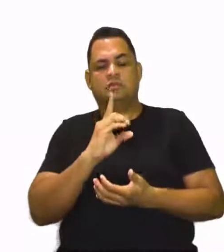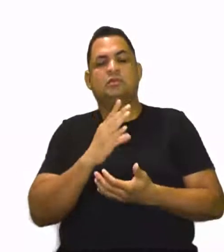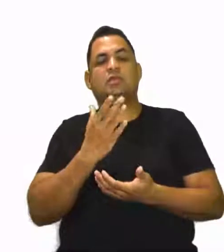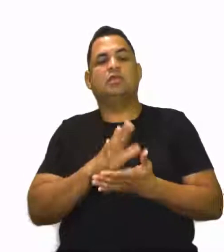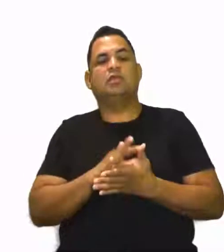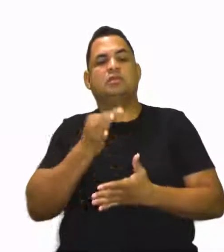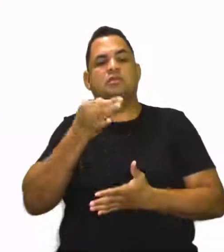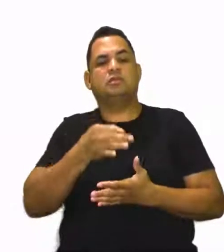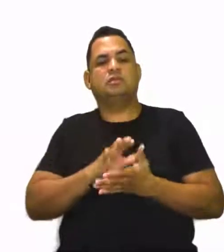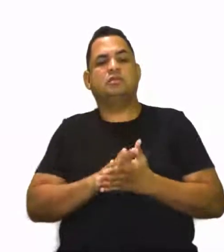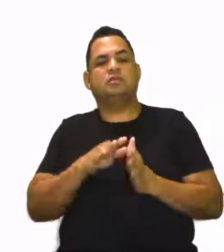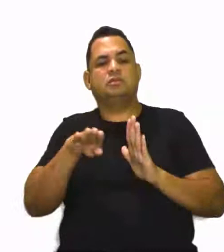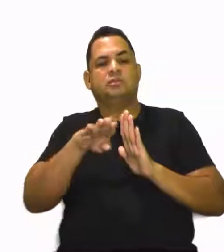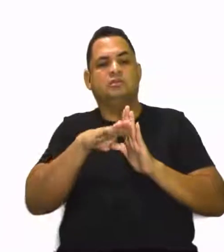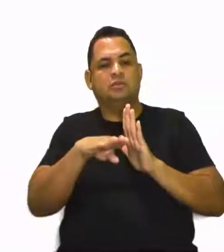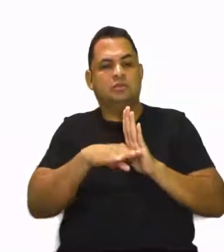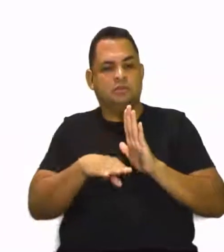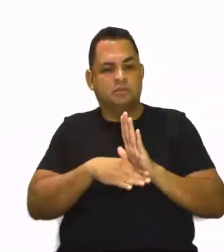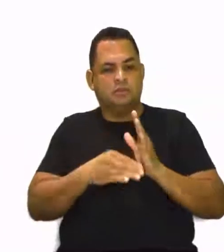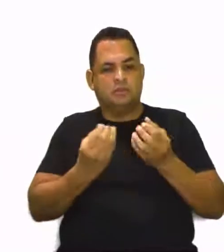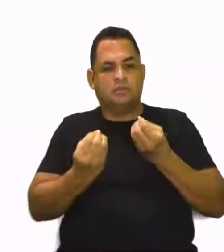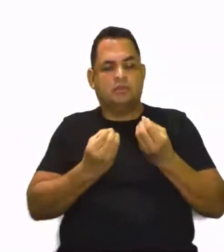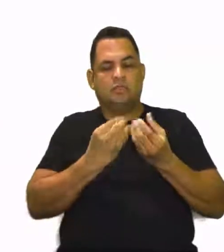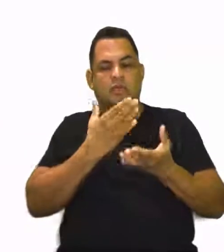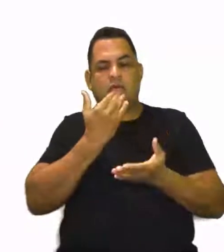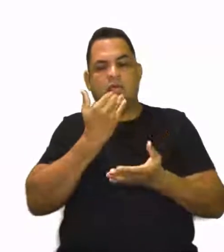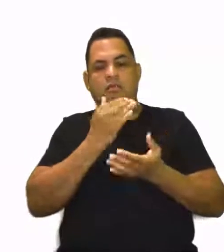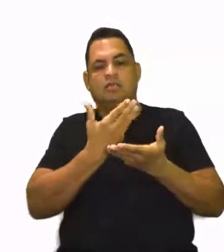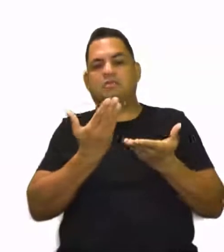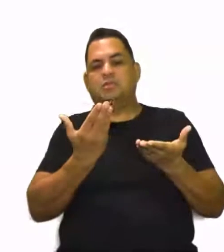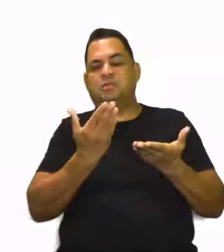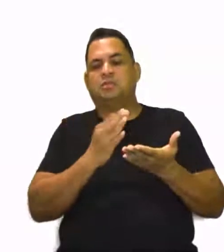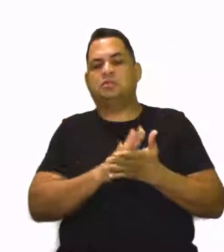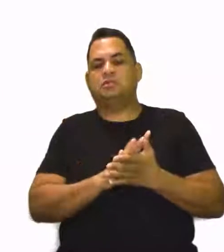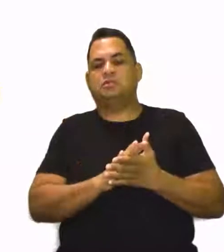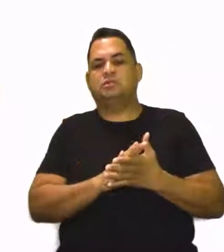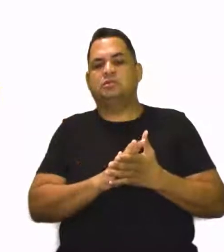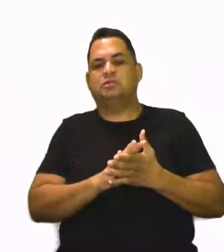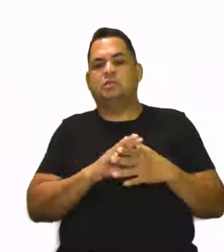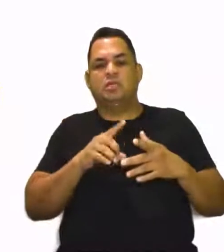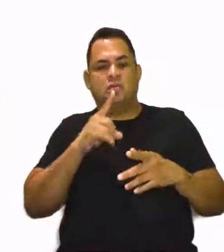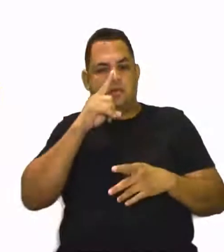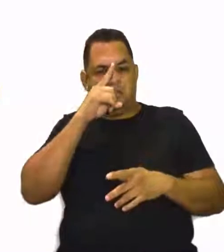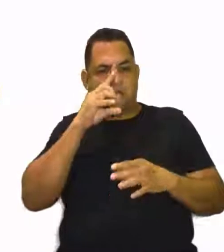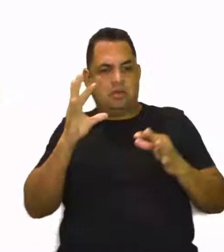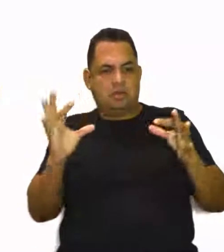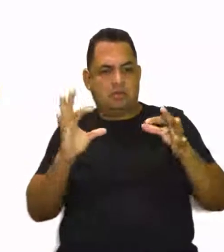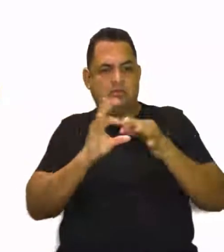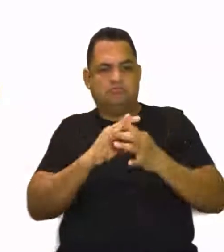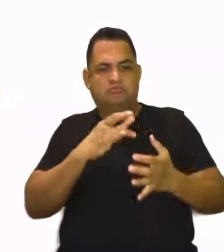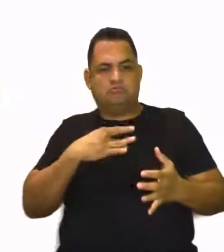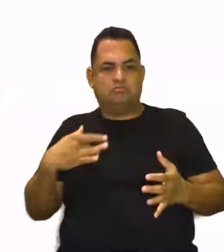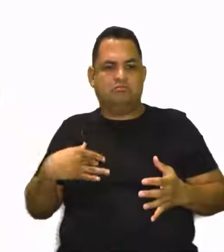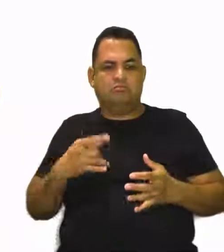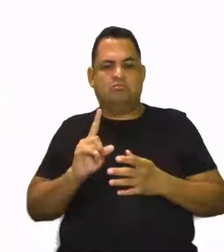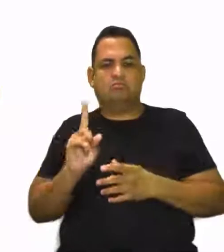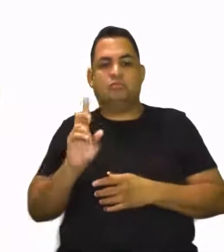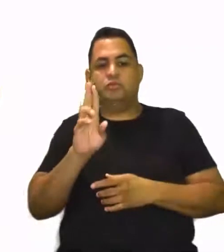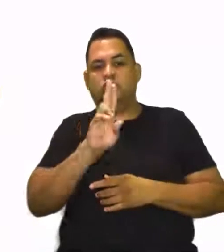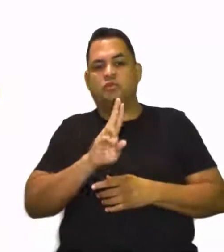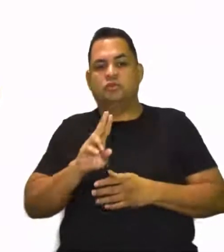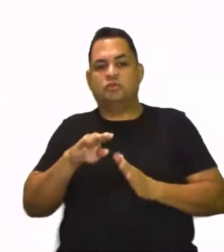diz assim: para a classificação do estado nutricional e riscos associados à saúde,